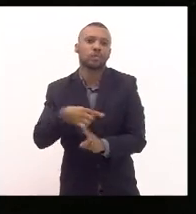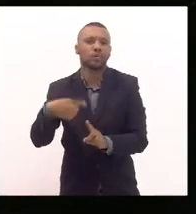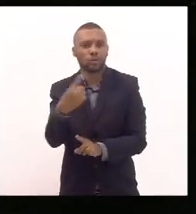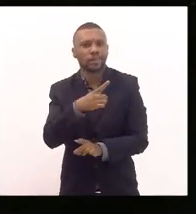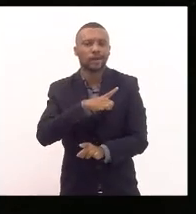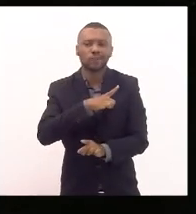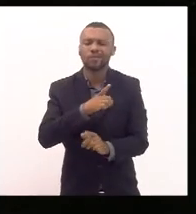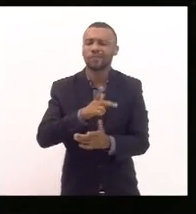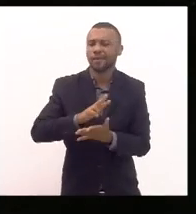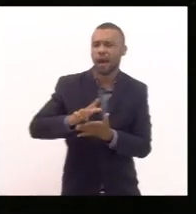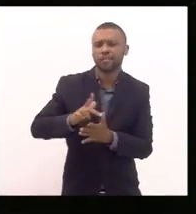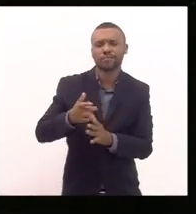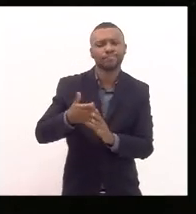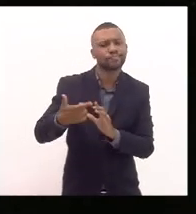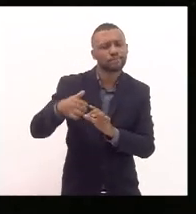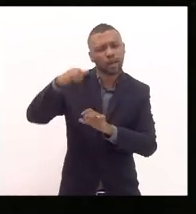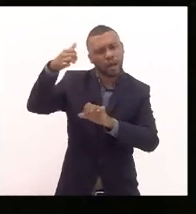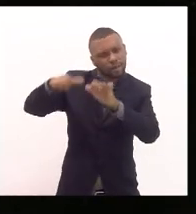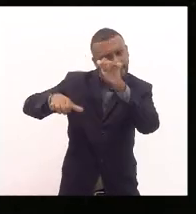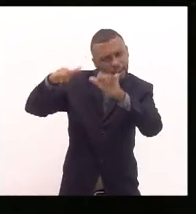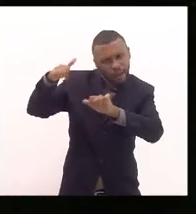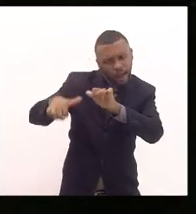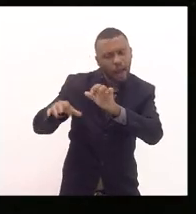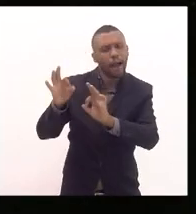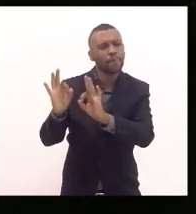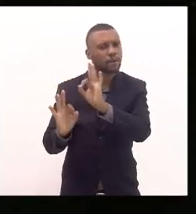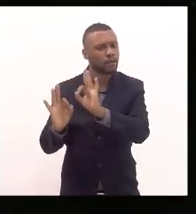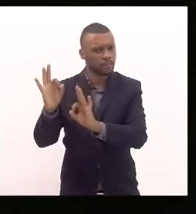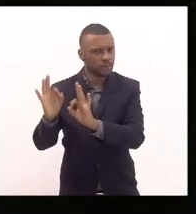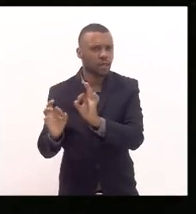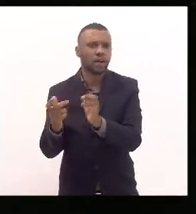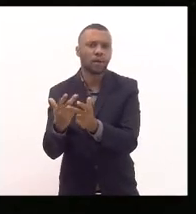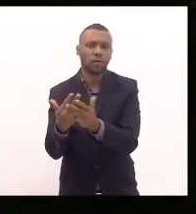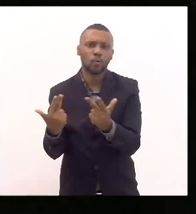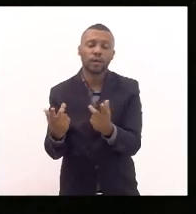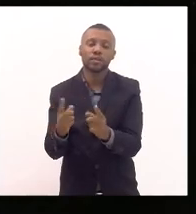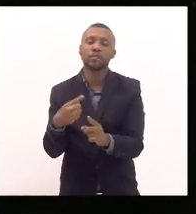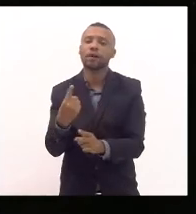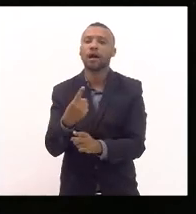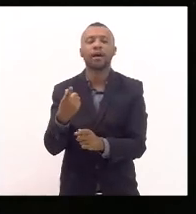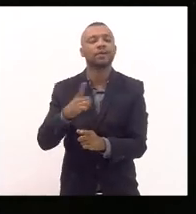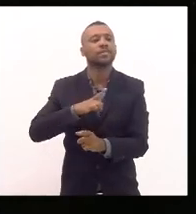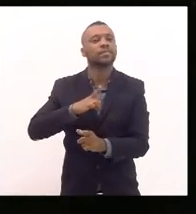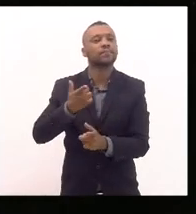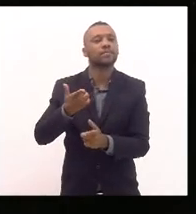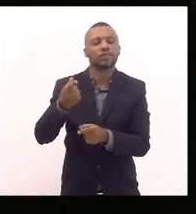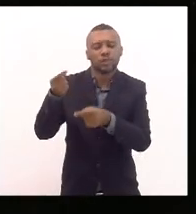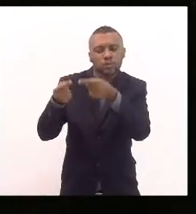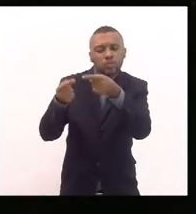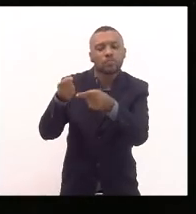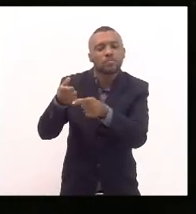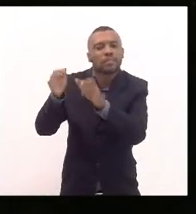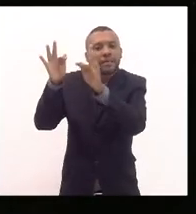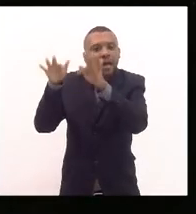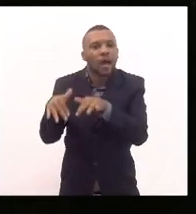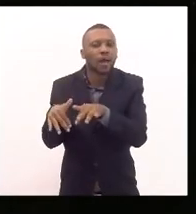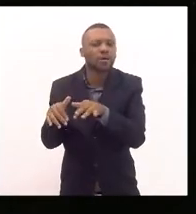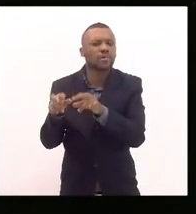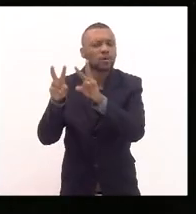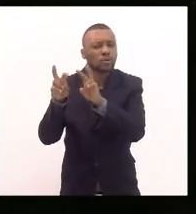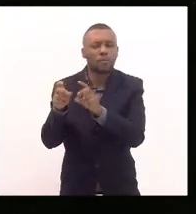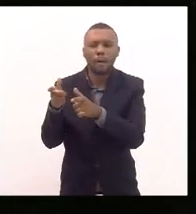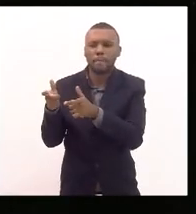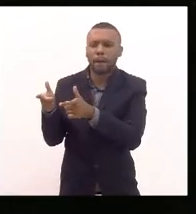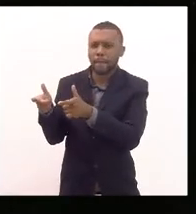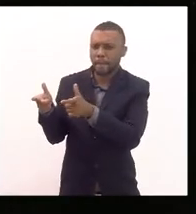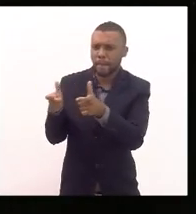muitos elementos para avaliar para elaborar nós havíamos saído de uma discussão sobre a